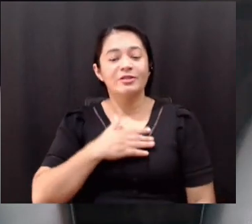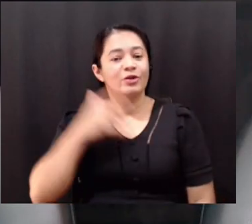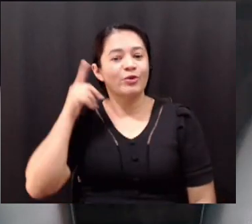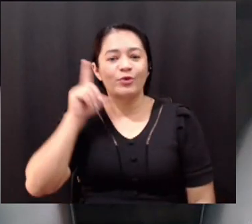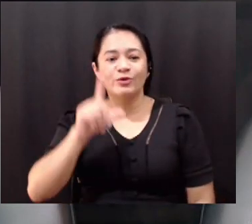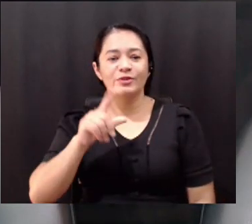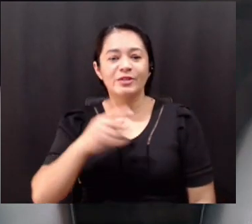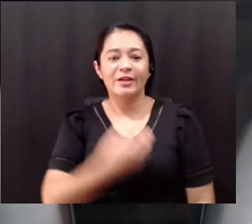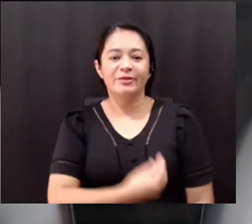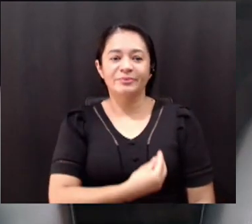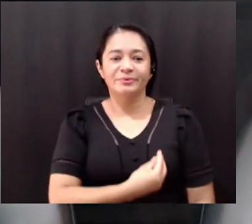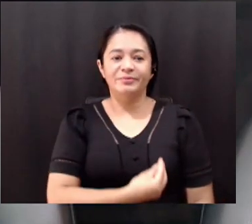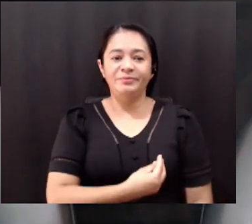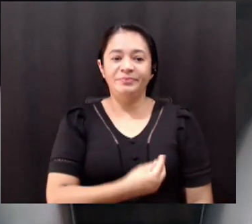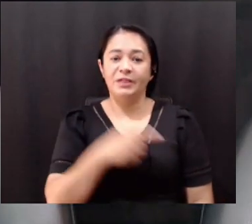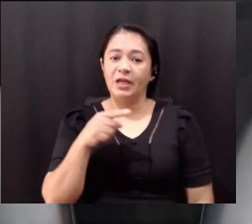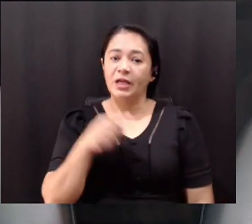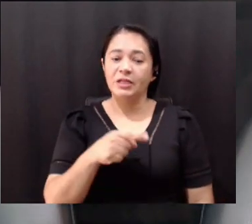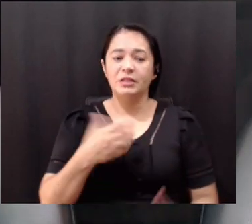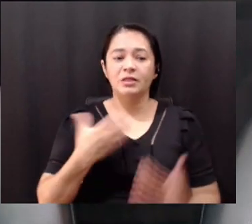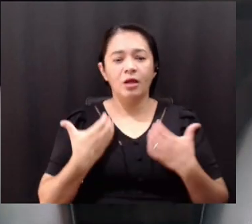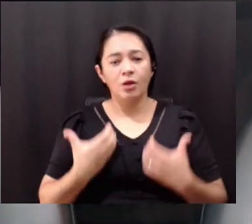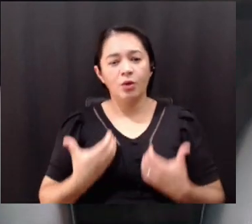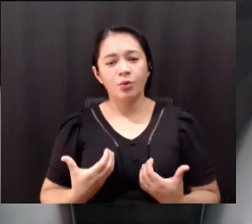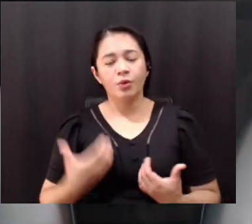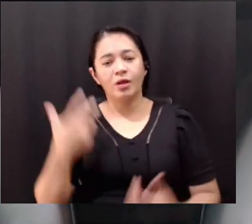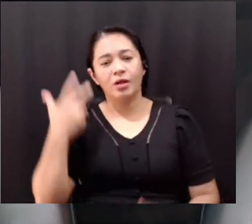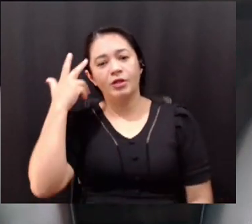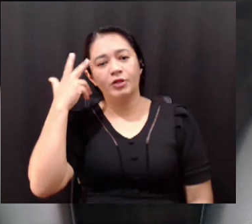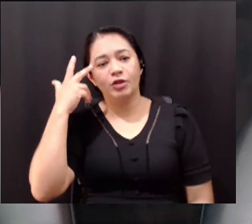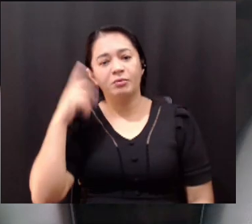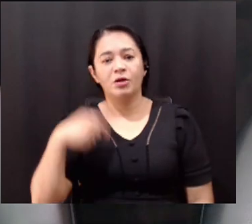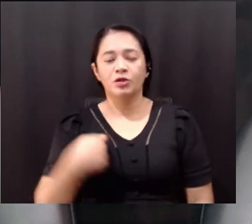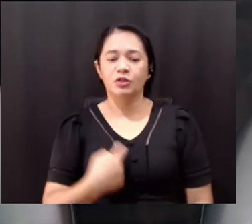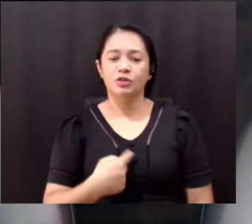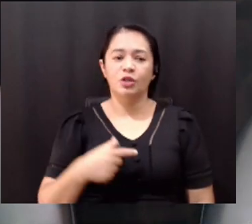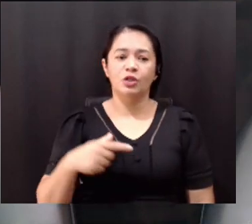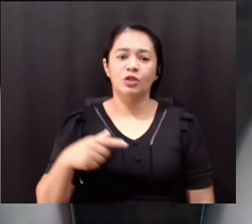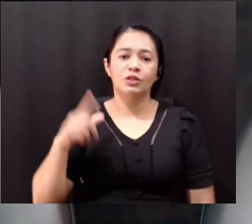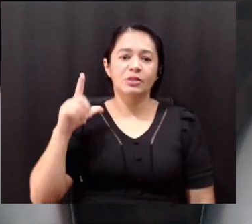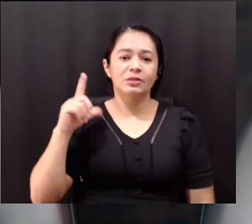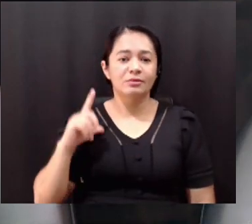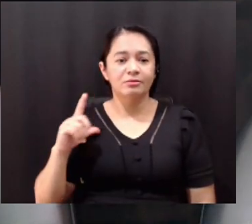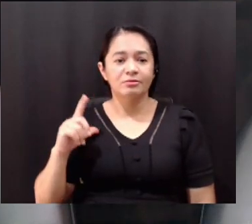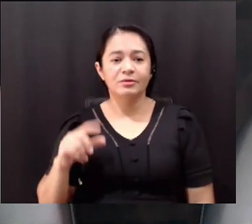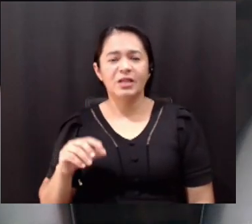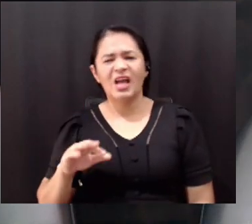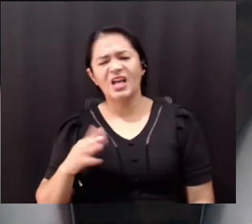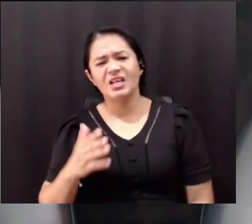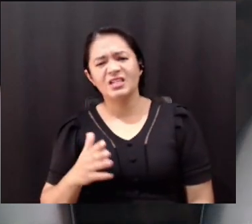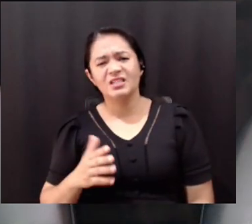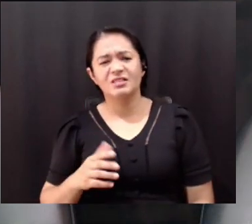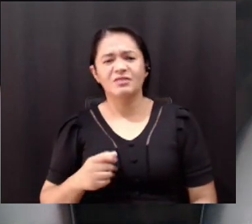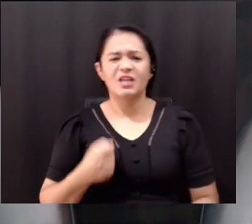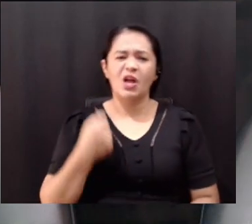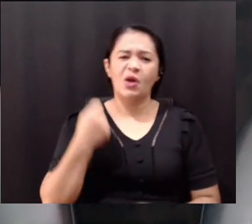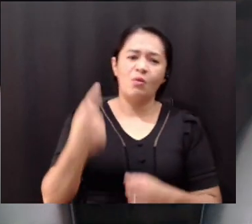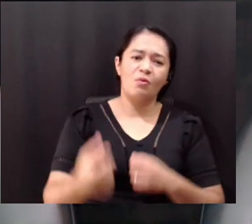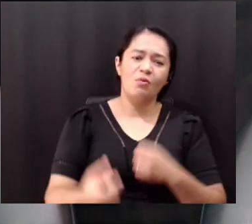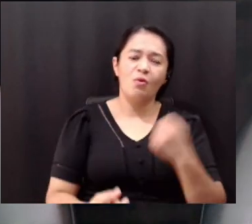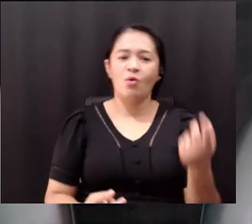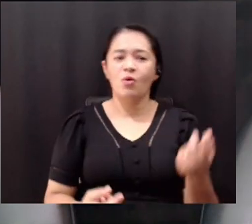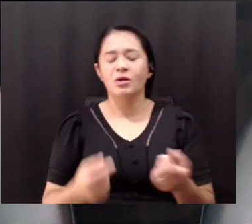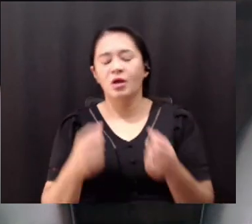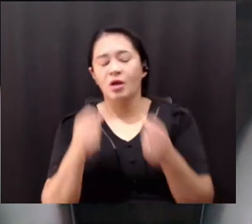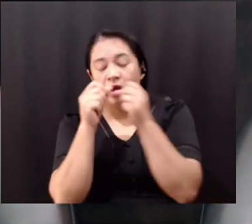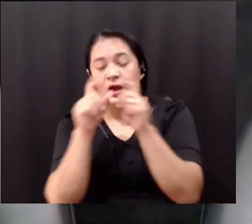esse é um cansaço normal que a gente tem, e em algum momento você acorda bem disposto, você acorda com energia para curtir